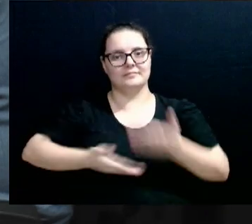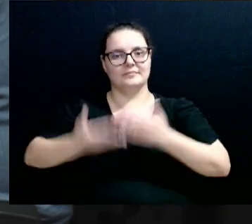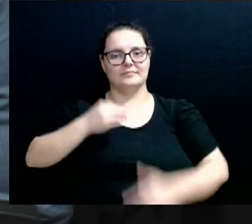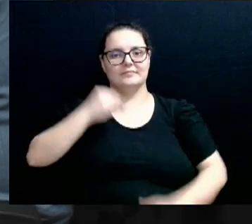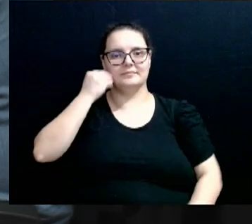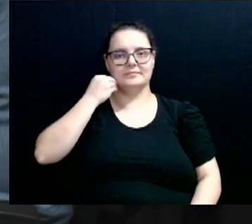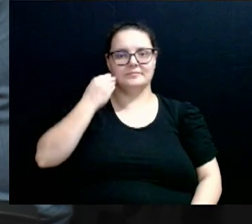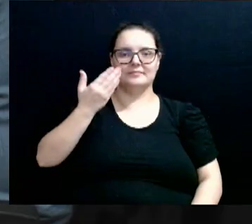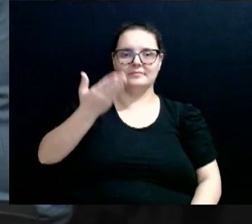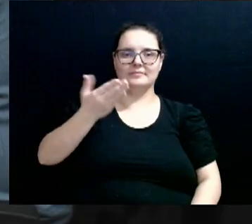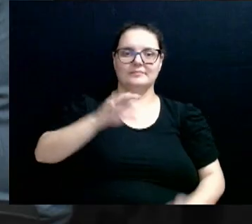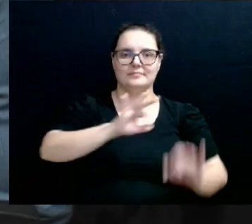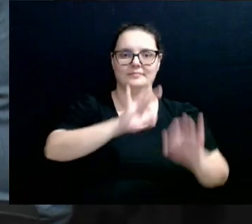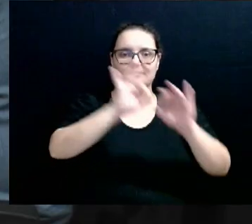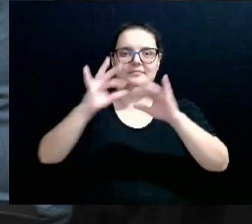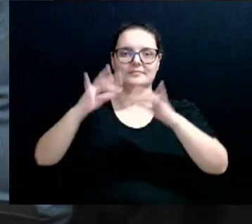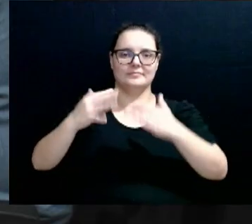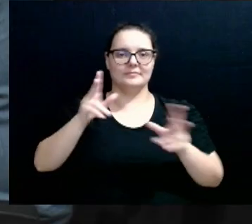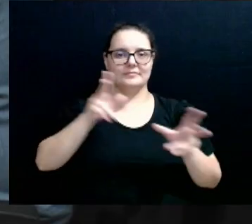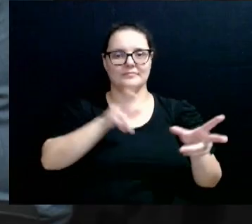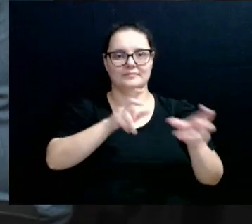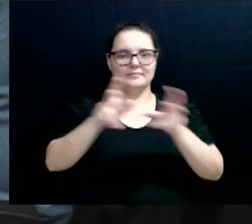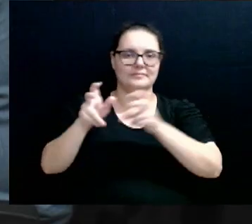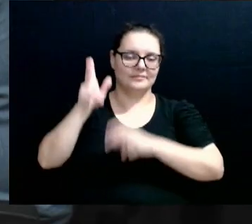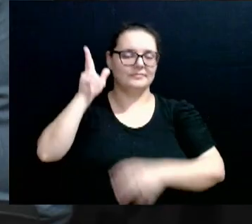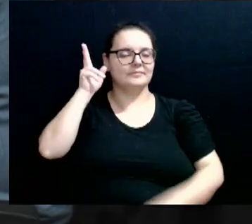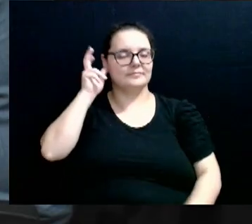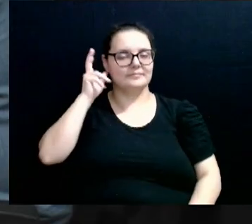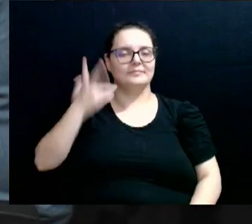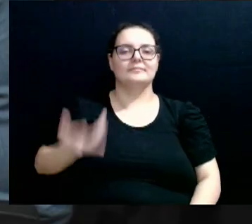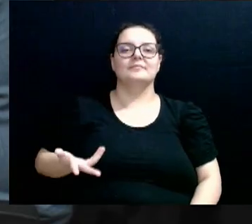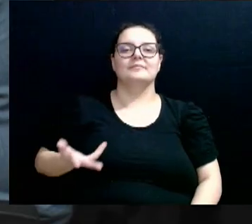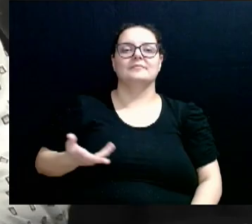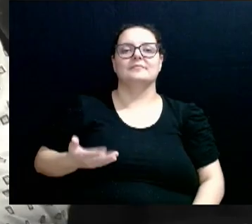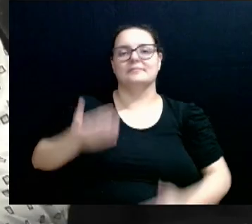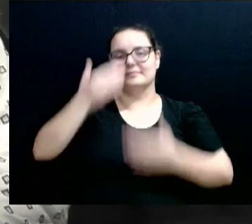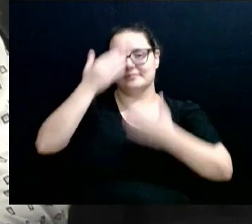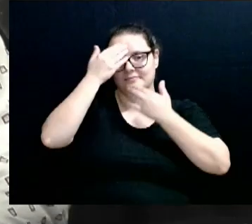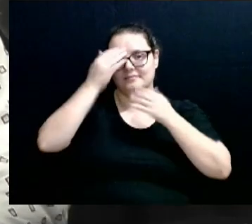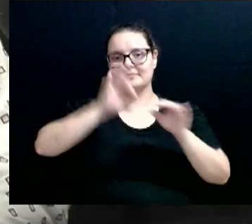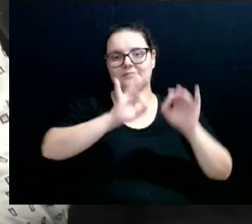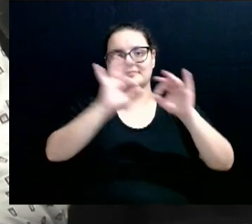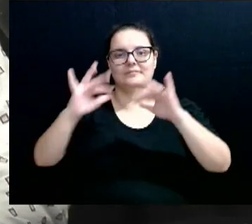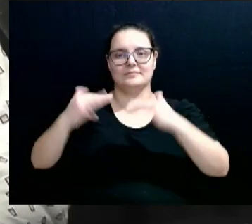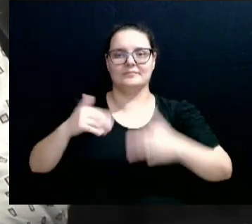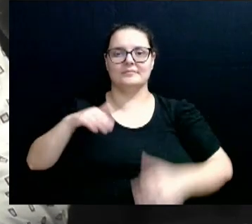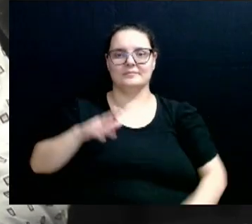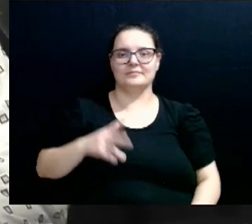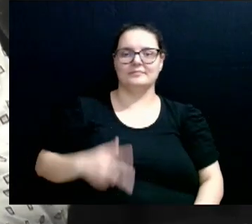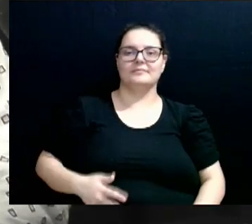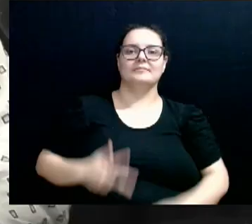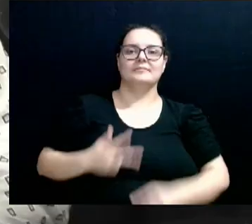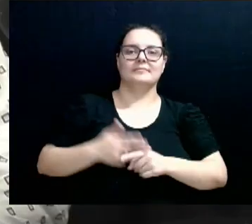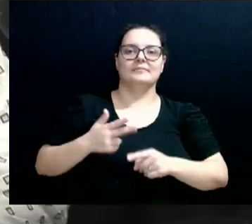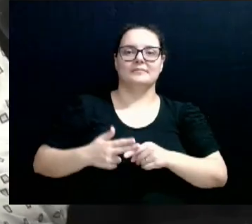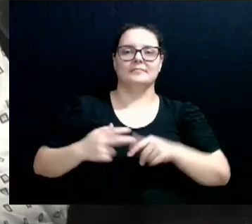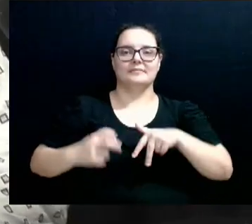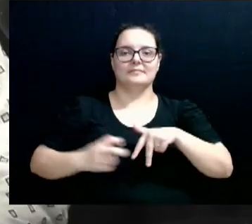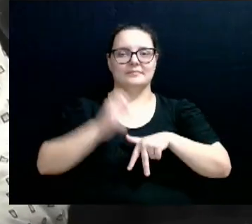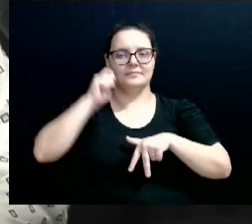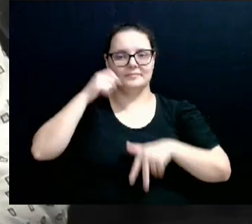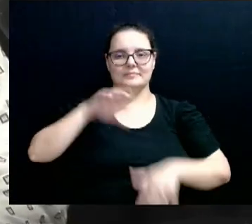nosso ouvinte, nossa ouvinte, agradecemos por nos acompanhar em mais um episódio do Vozes Negras de Campinas, uma produção